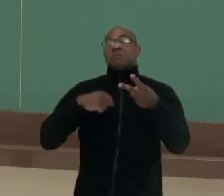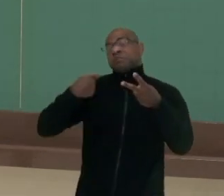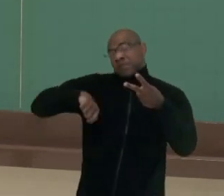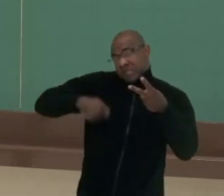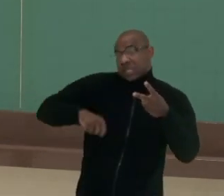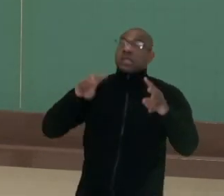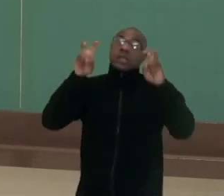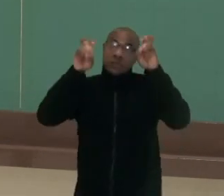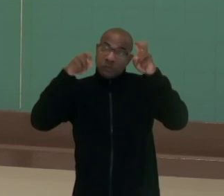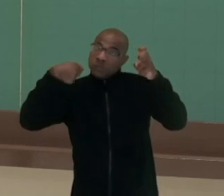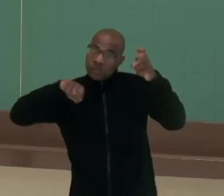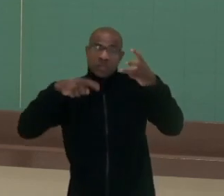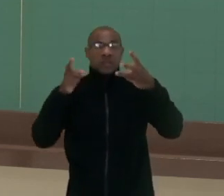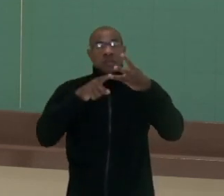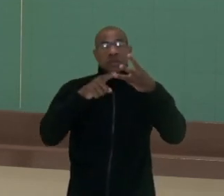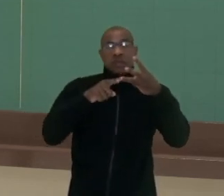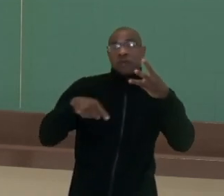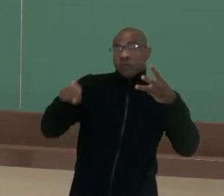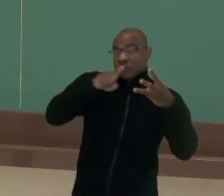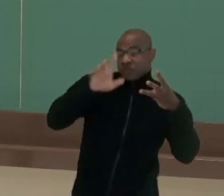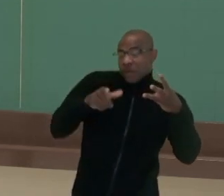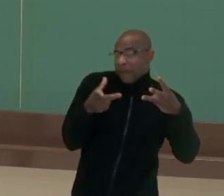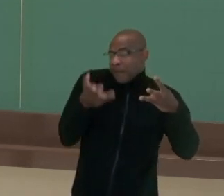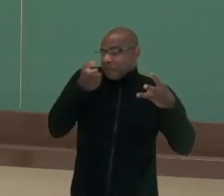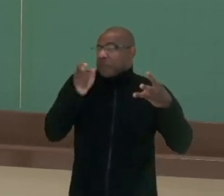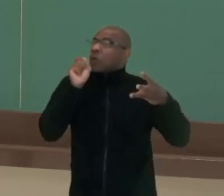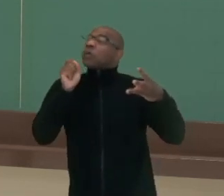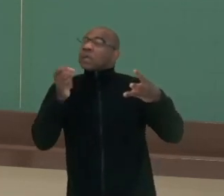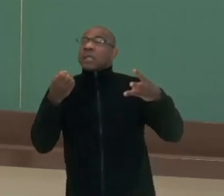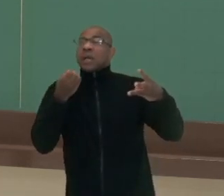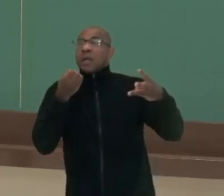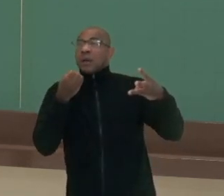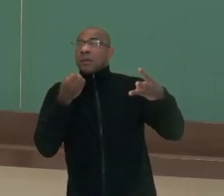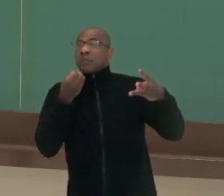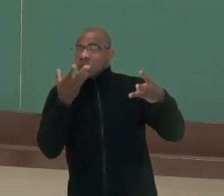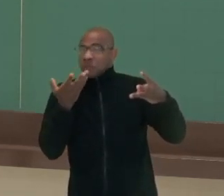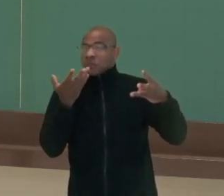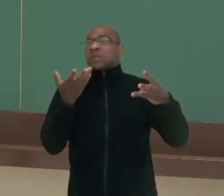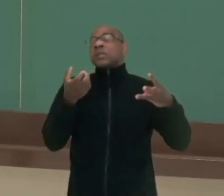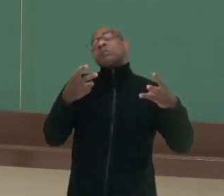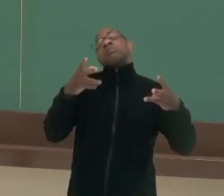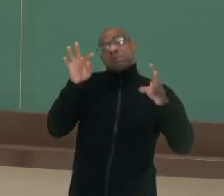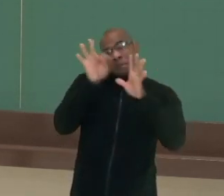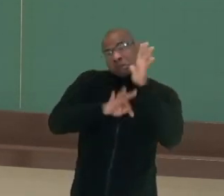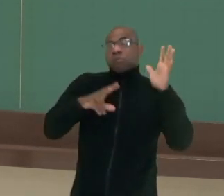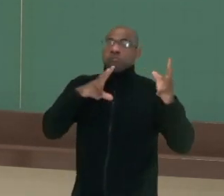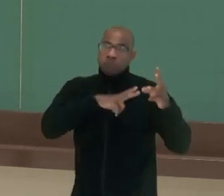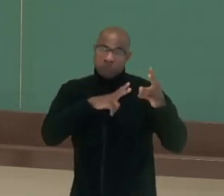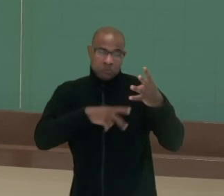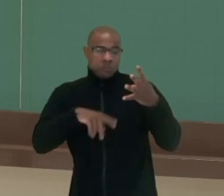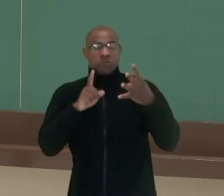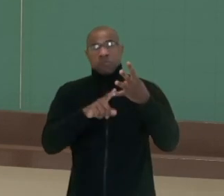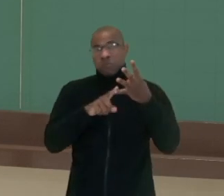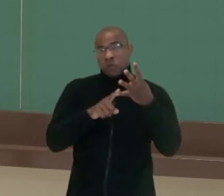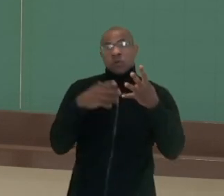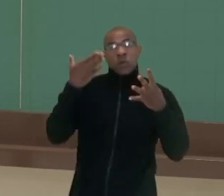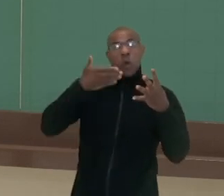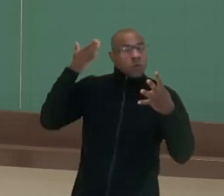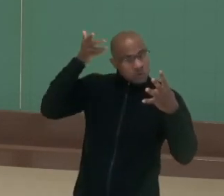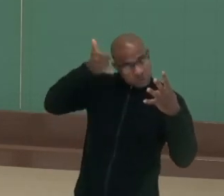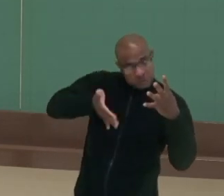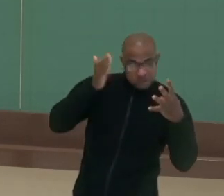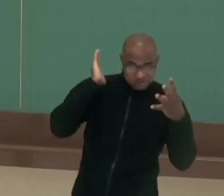o título. Você já deve ter percebido o que é como? Um texto impessoal, com discurso